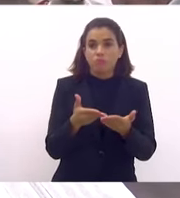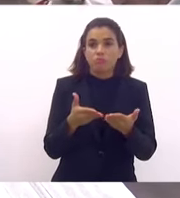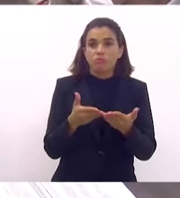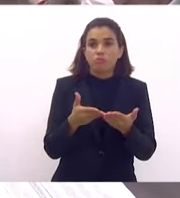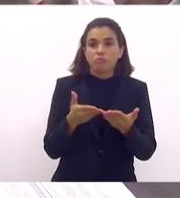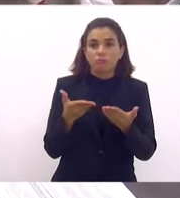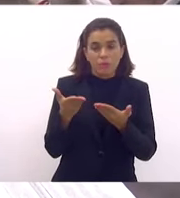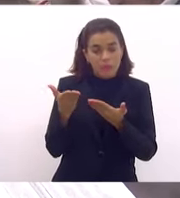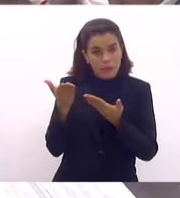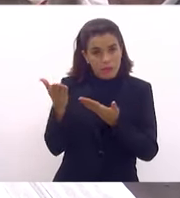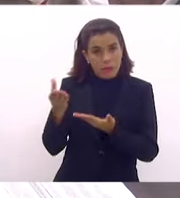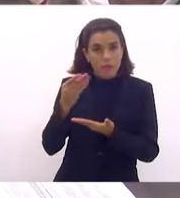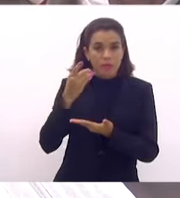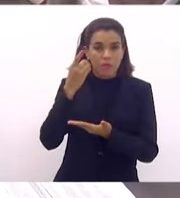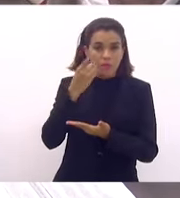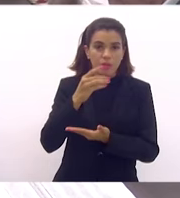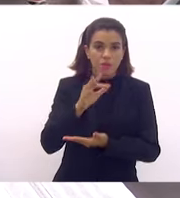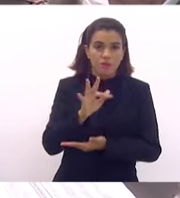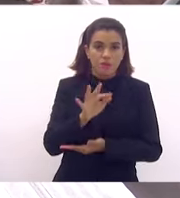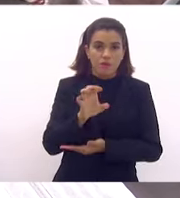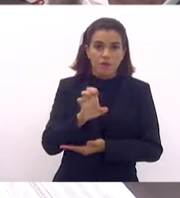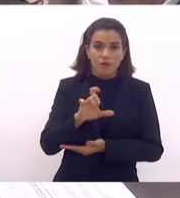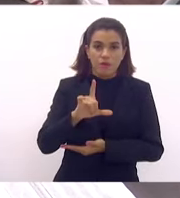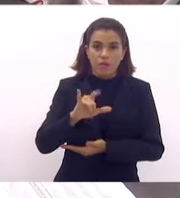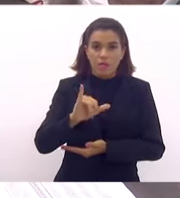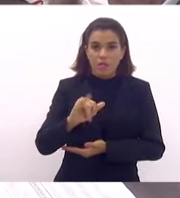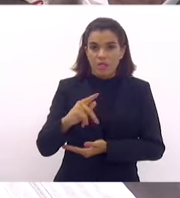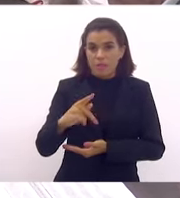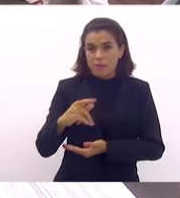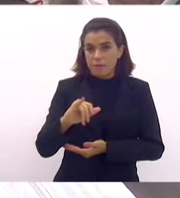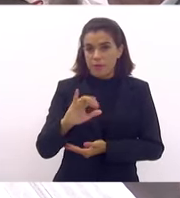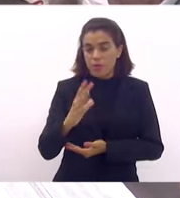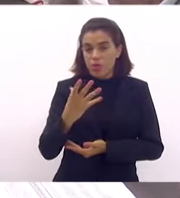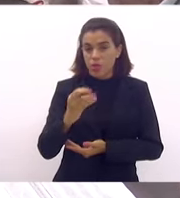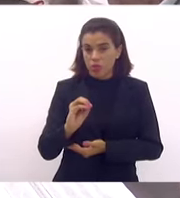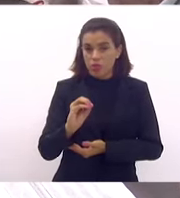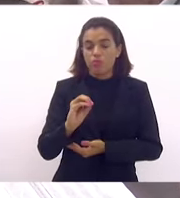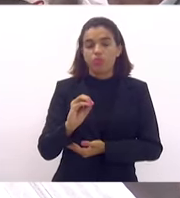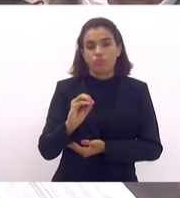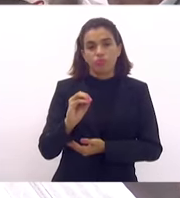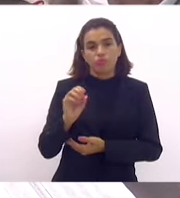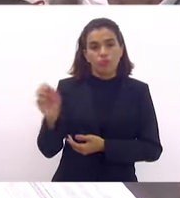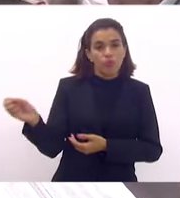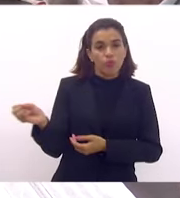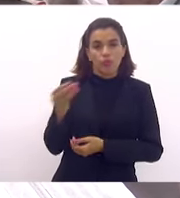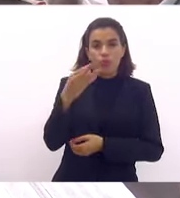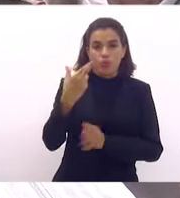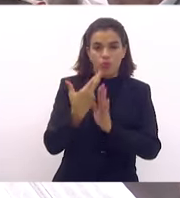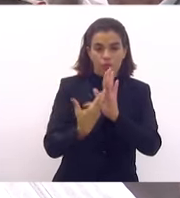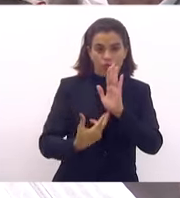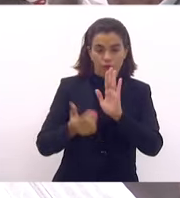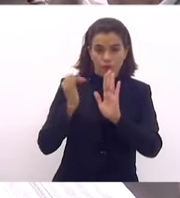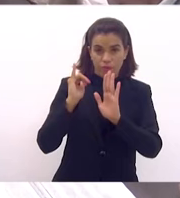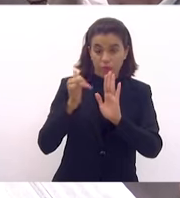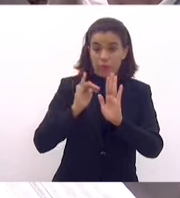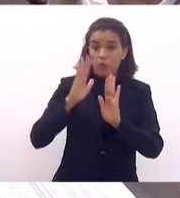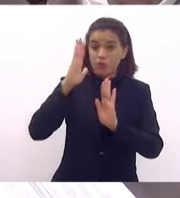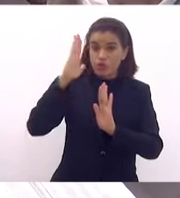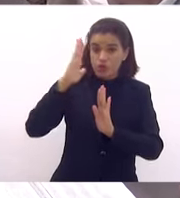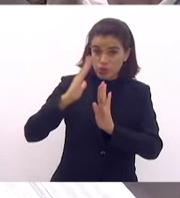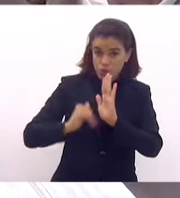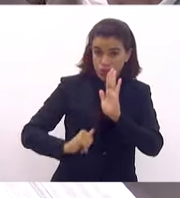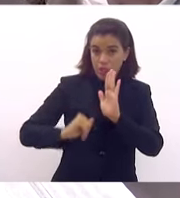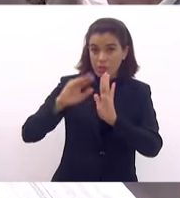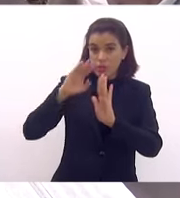deputado Filipinho Raves designar novo relator. Obrigado, presidente. Bem, estão retirados